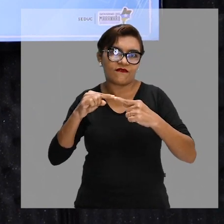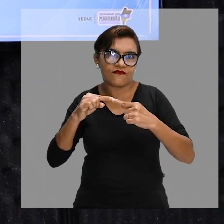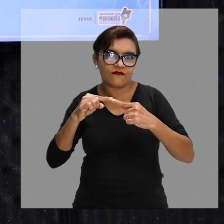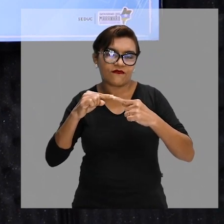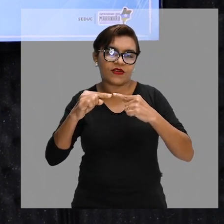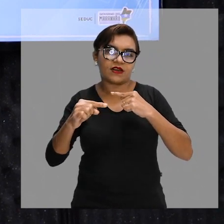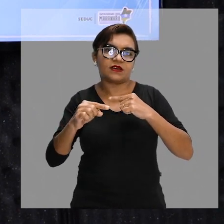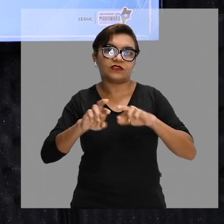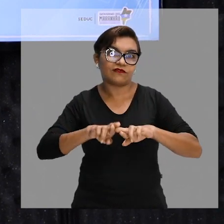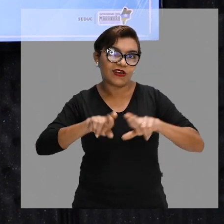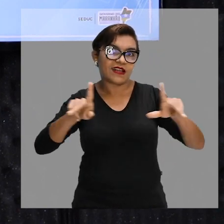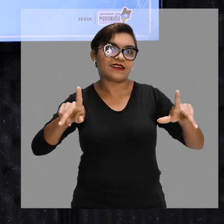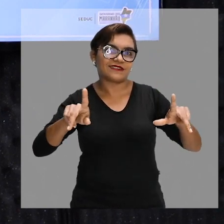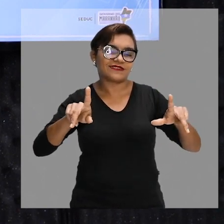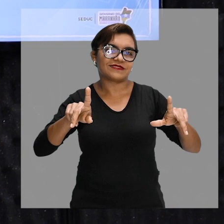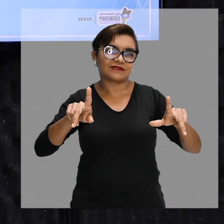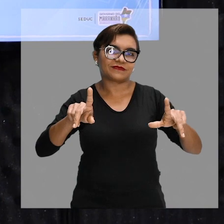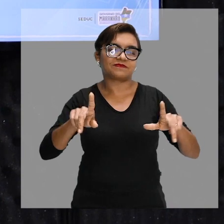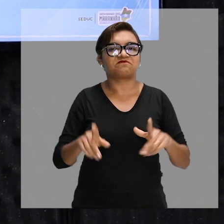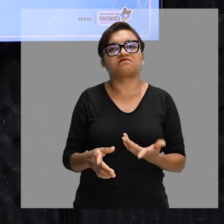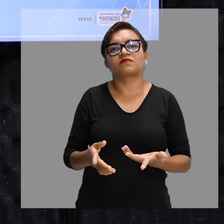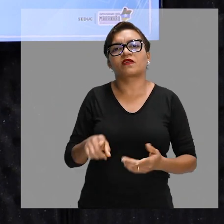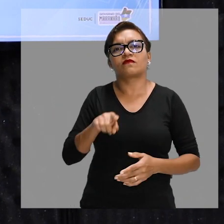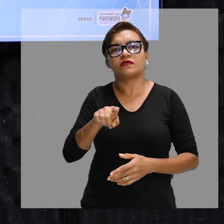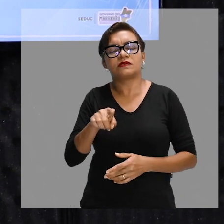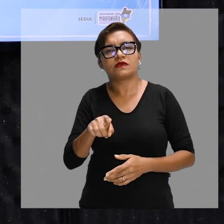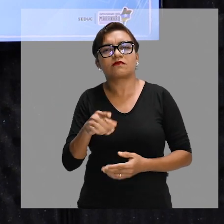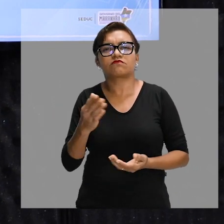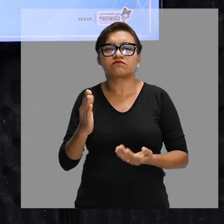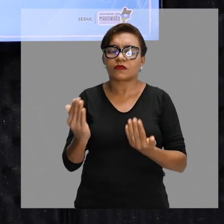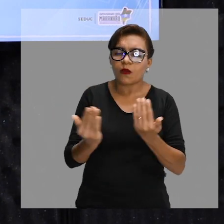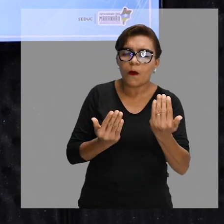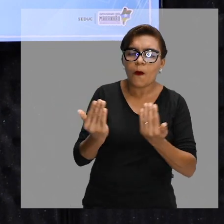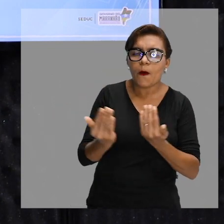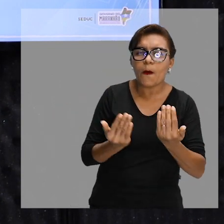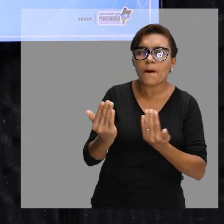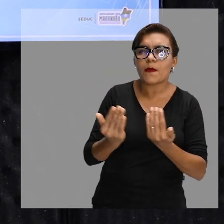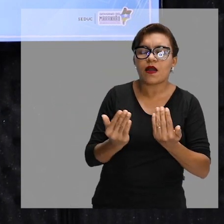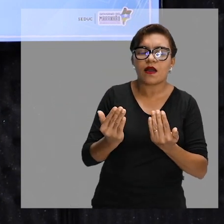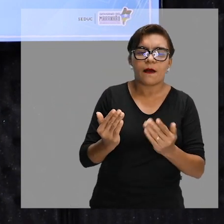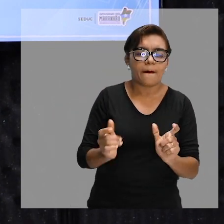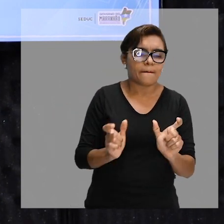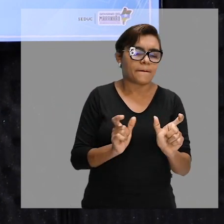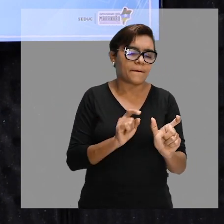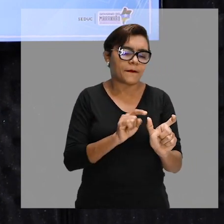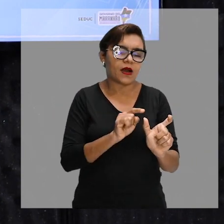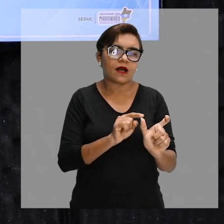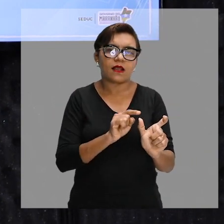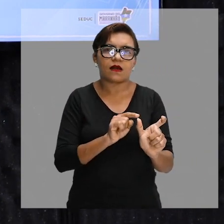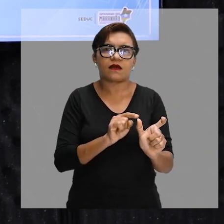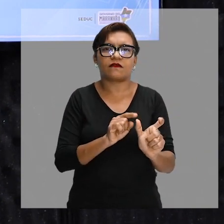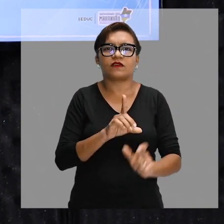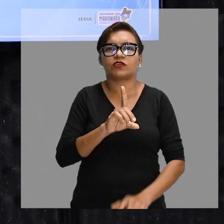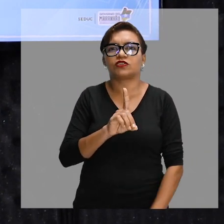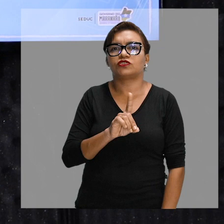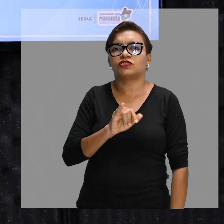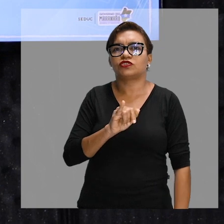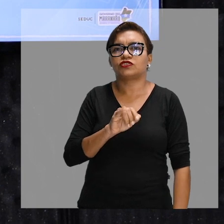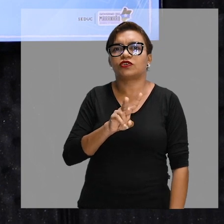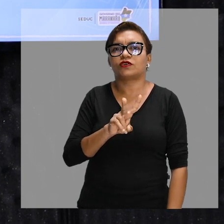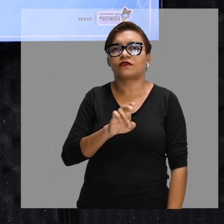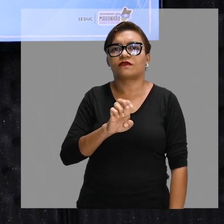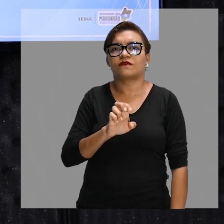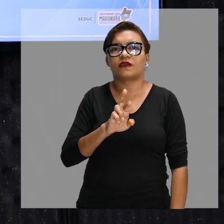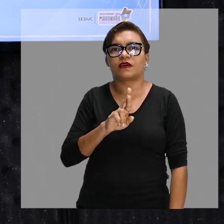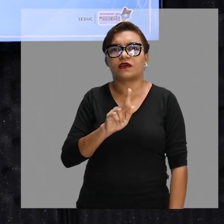divergentes, certo? Vem de divergir. É só fazer ali uma comparação com as palavras, Divergente vem de divergir, então a gente já sabe